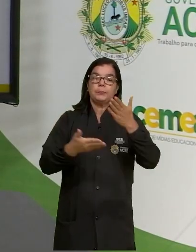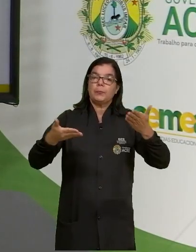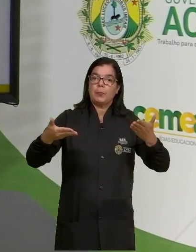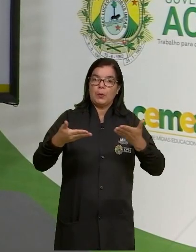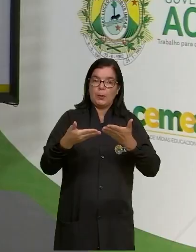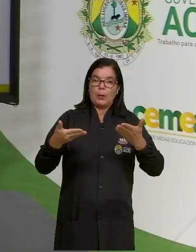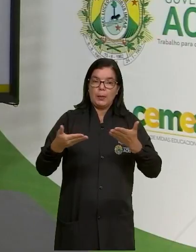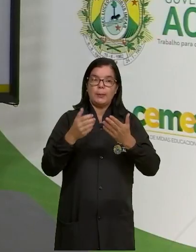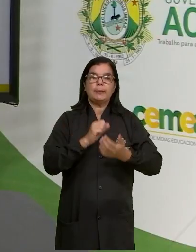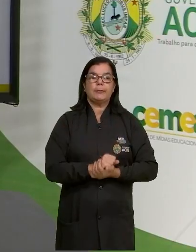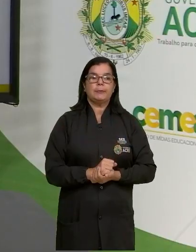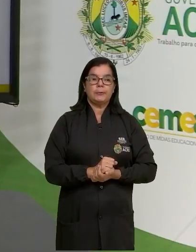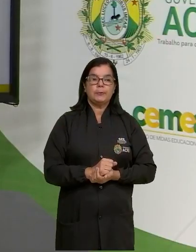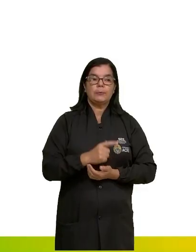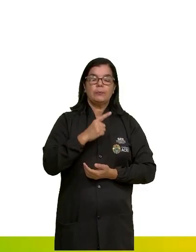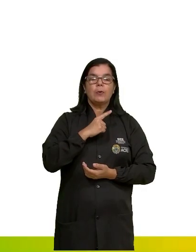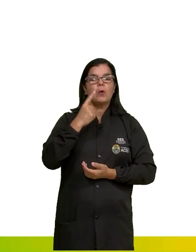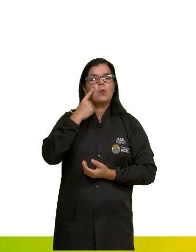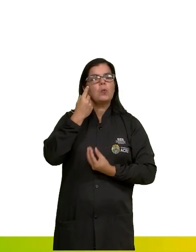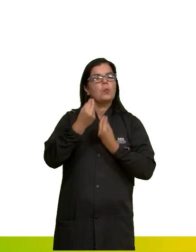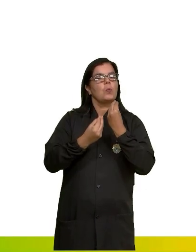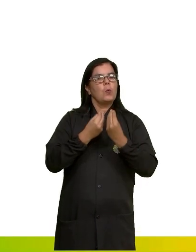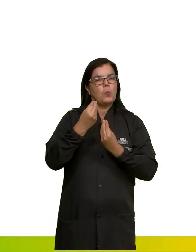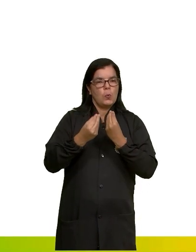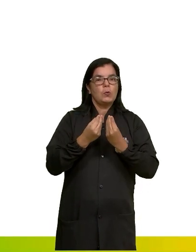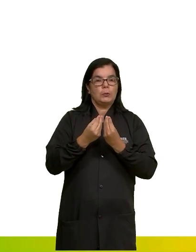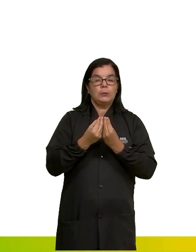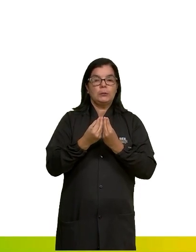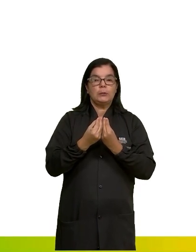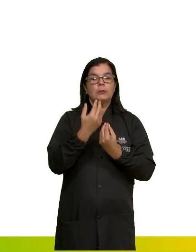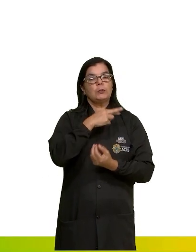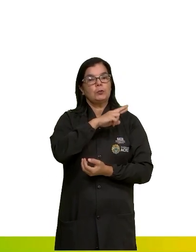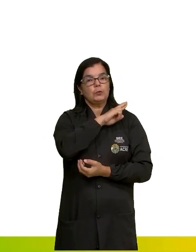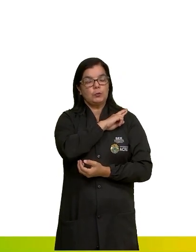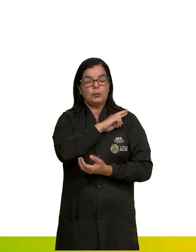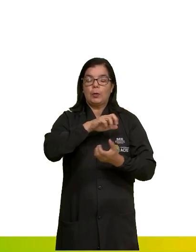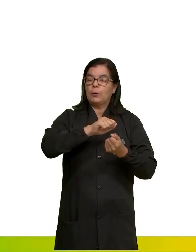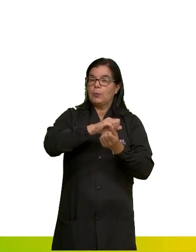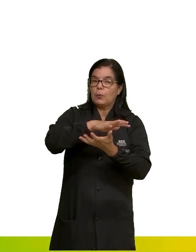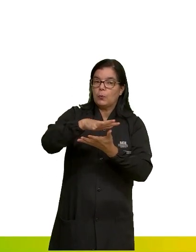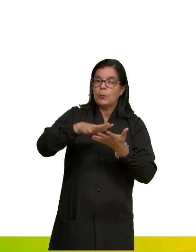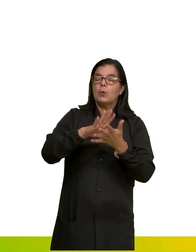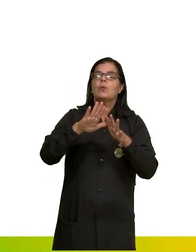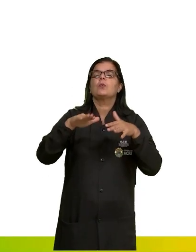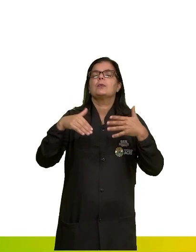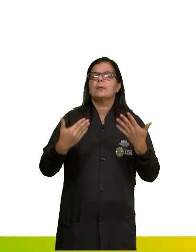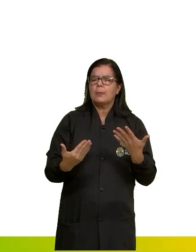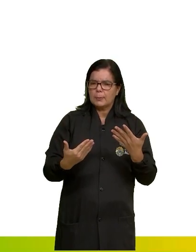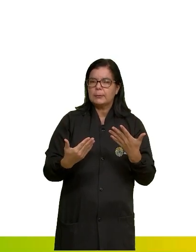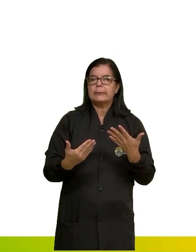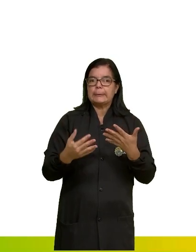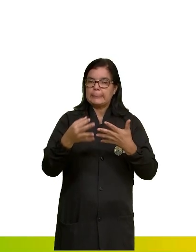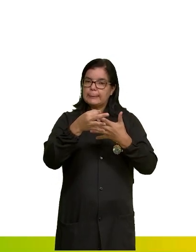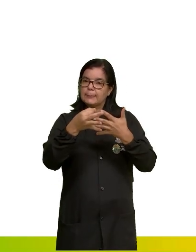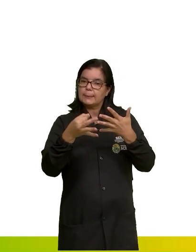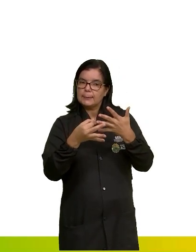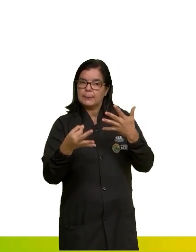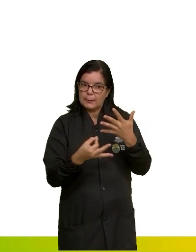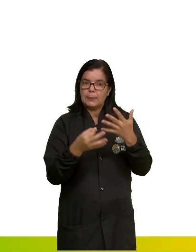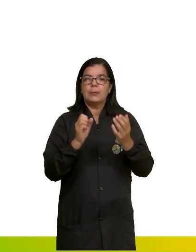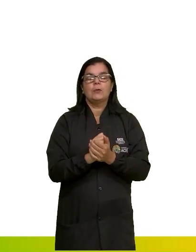agora, a gente vai colocar as funções da cosmologia. Então, quais são as